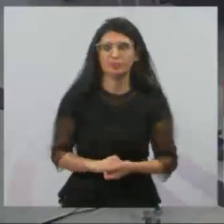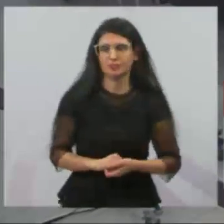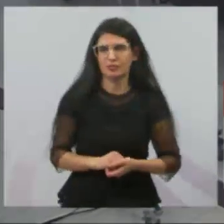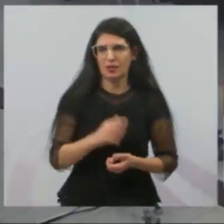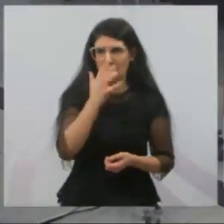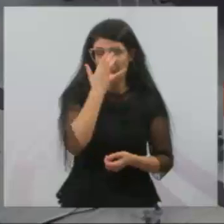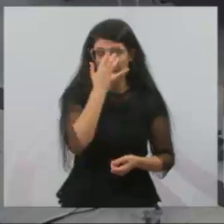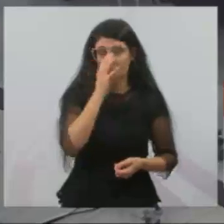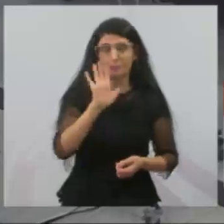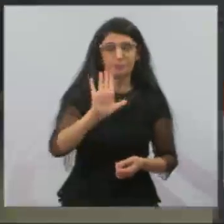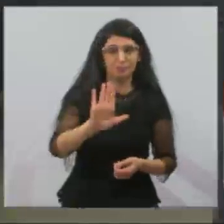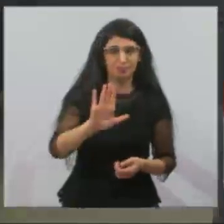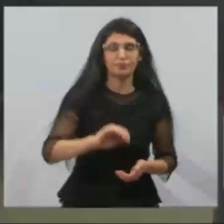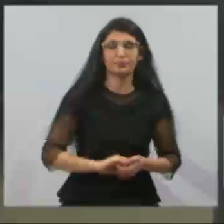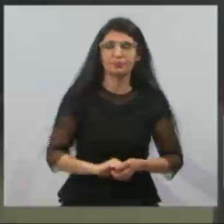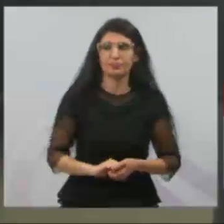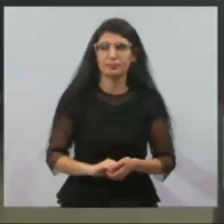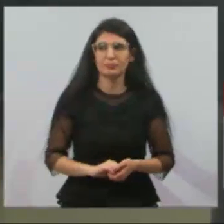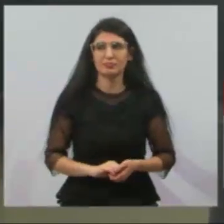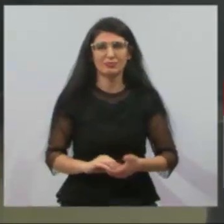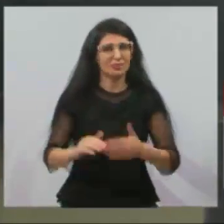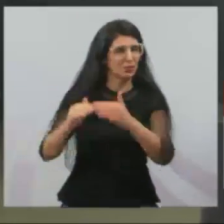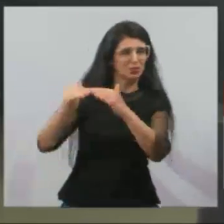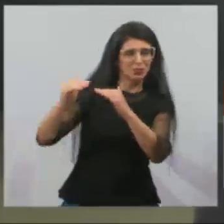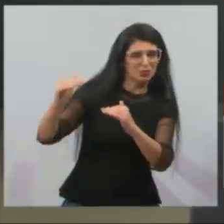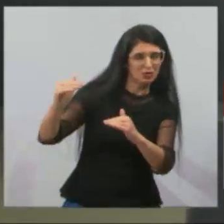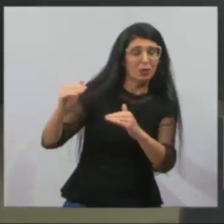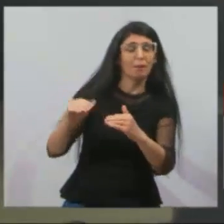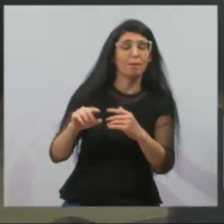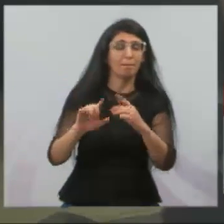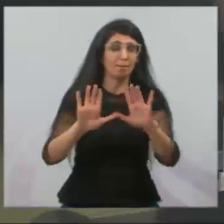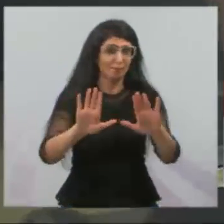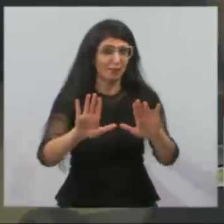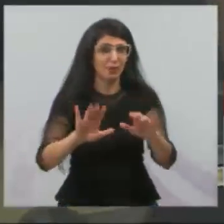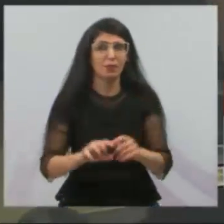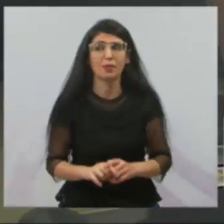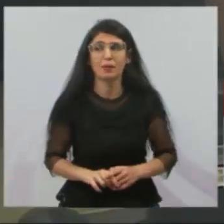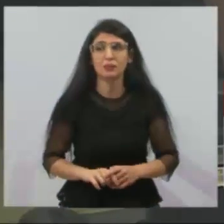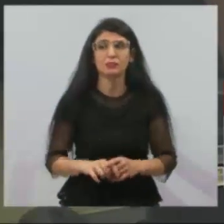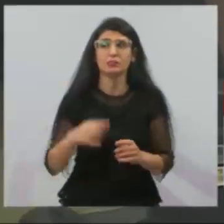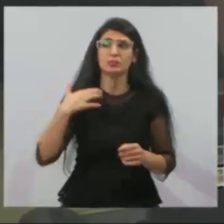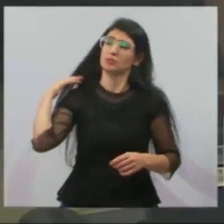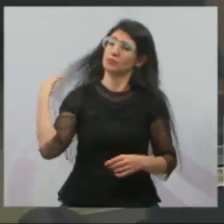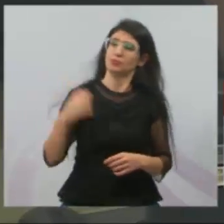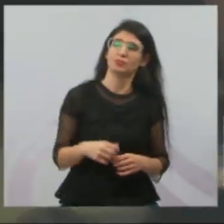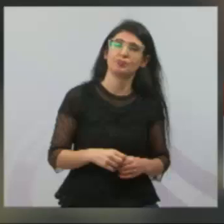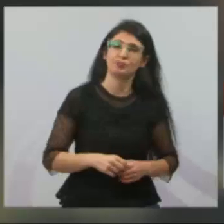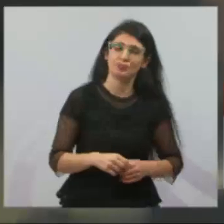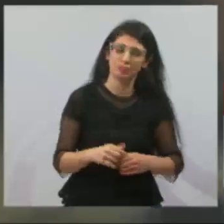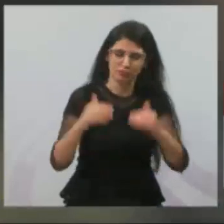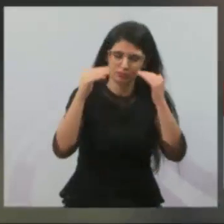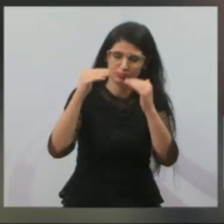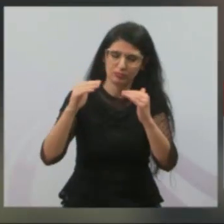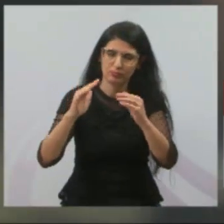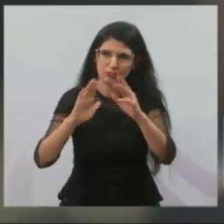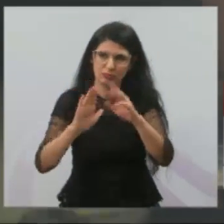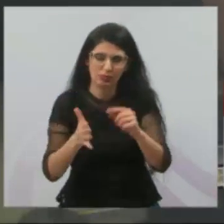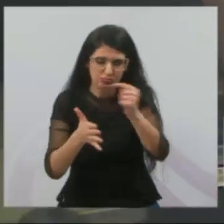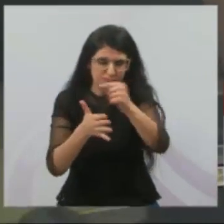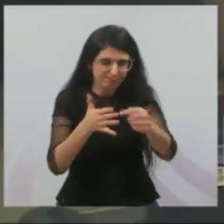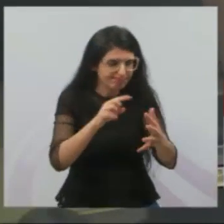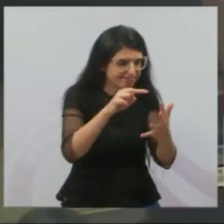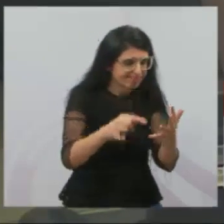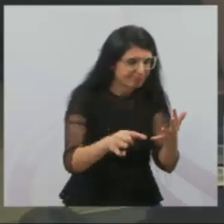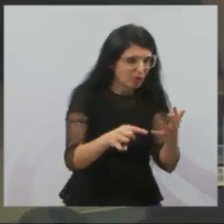Na verdade, a nossa contrariedade, ela se fundamenta numa possibilidade, numa alternativa que foi oferecida por